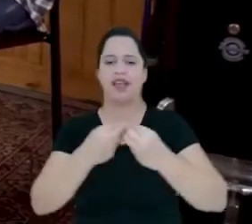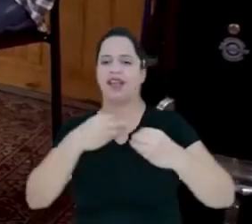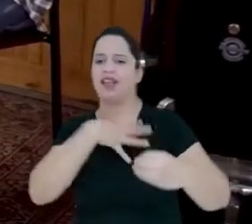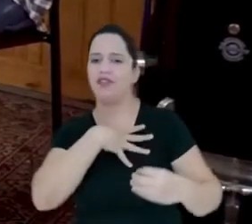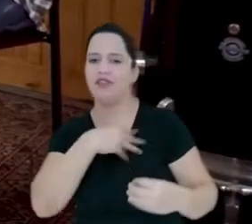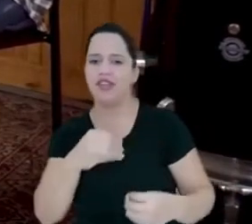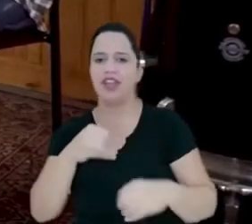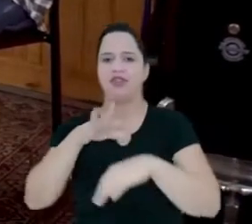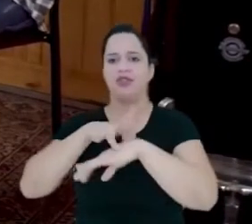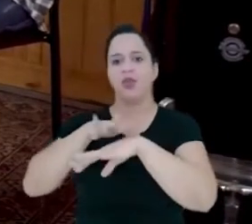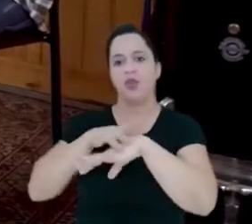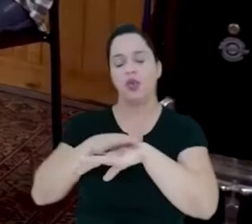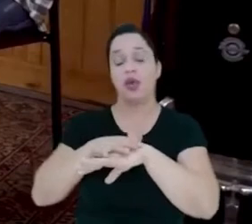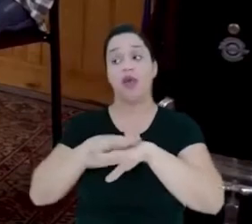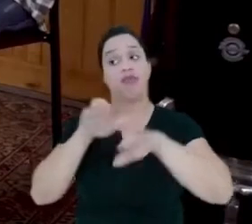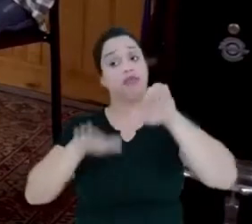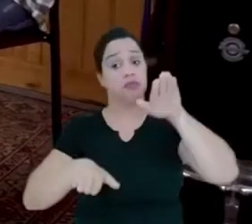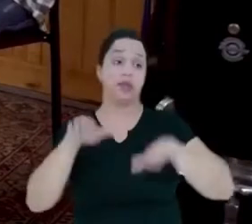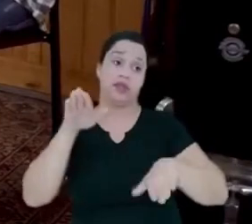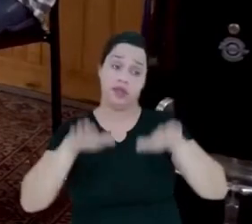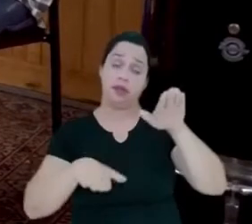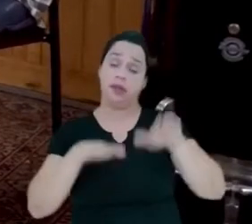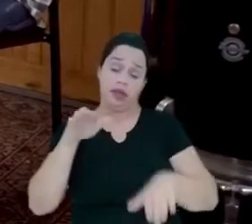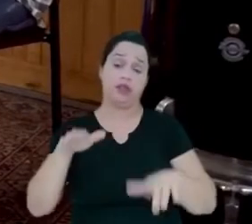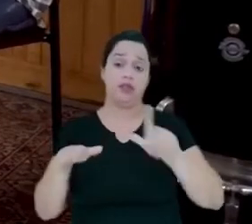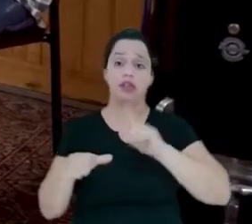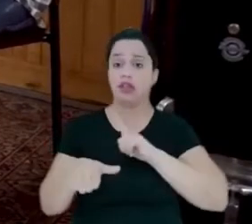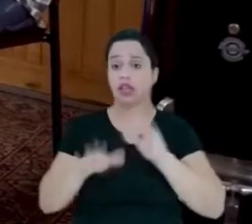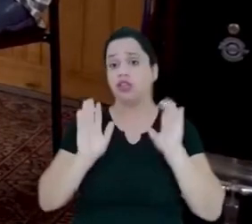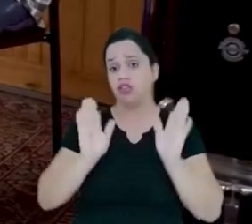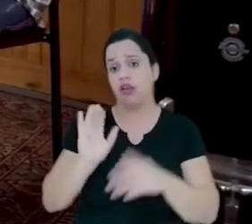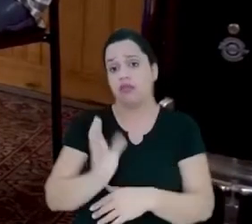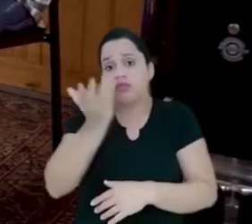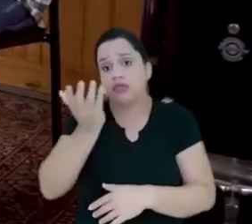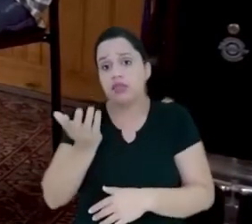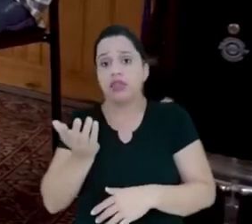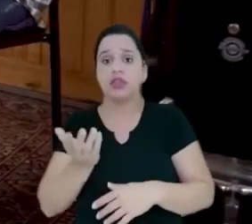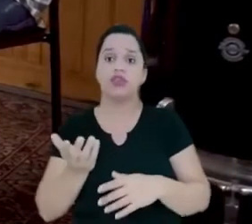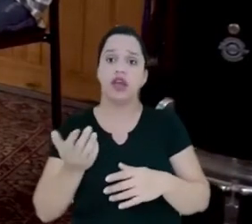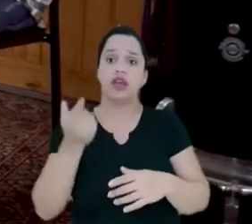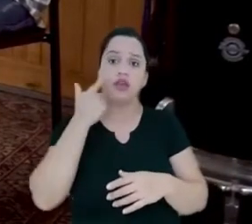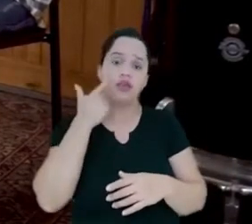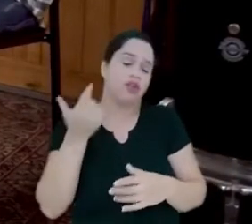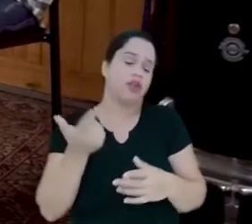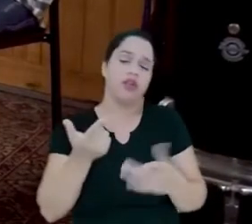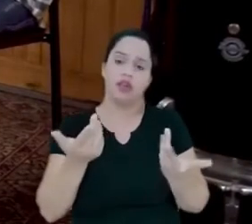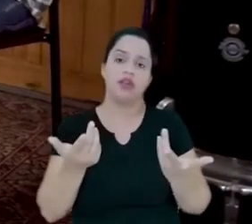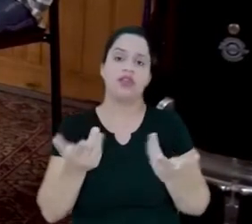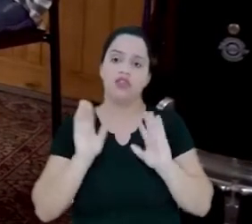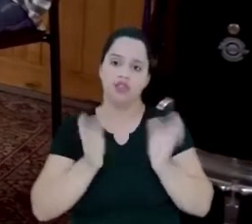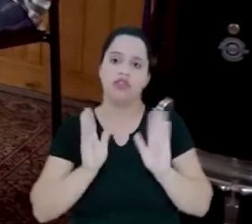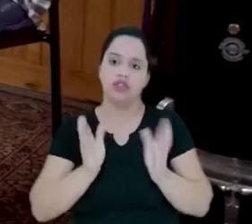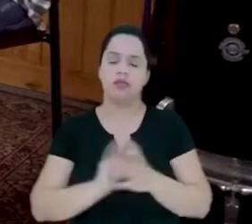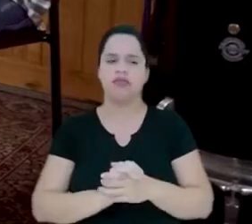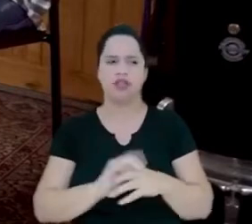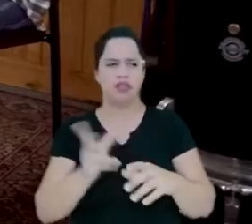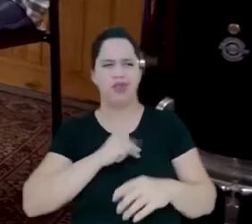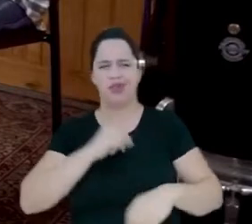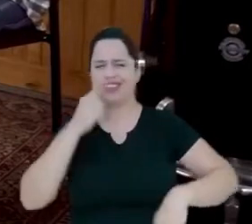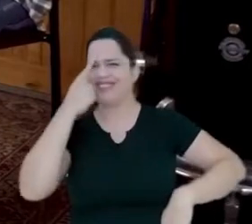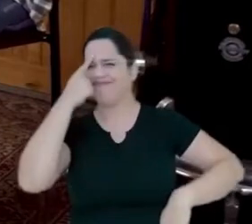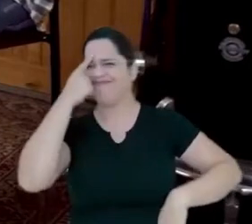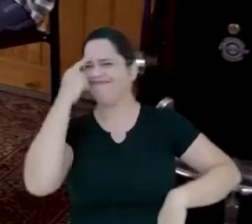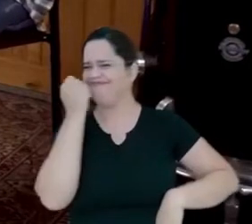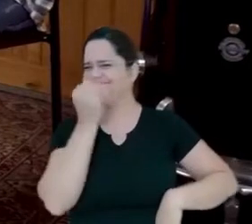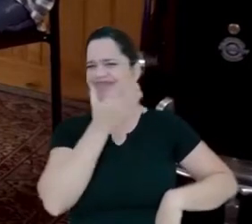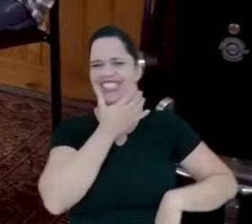não? Você teve alguma questão já? Assim, depende. Assim? Tem. Já teve várias situações. Não, gente, daí não é nada. E não foi falar, caralho, não